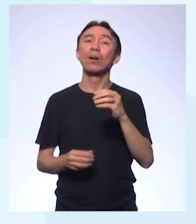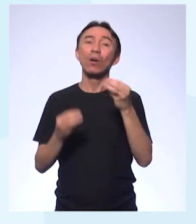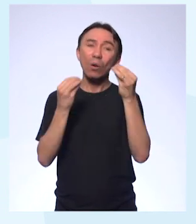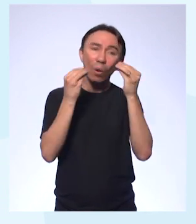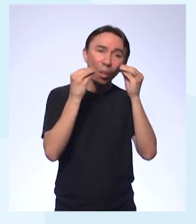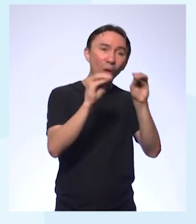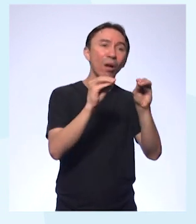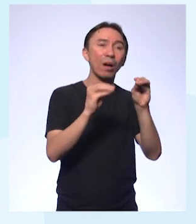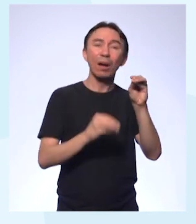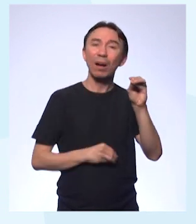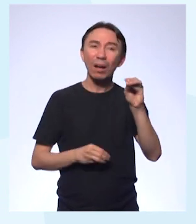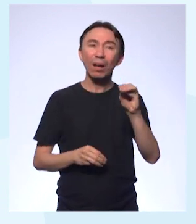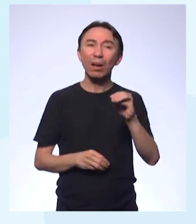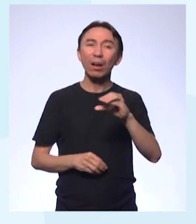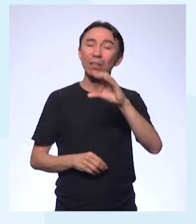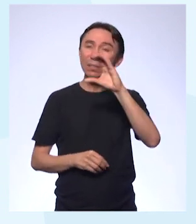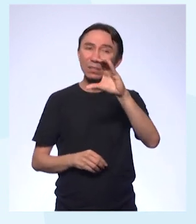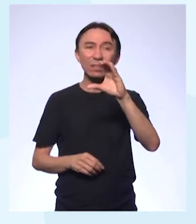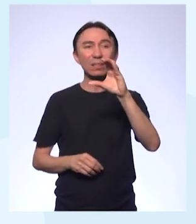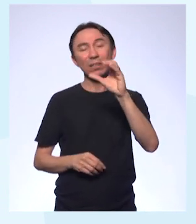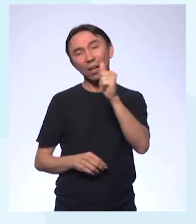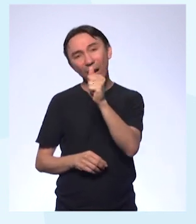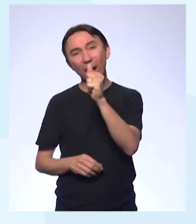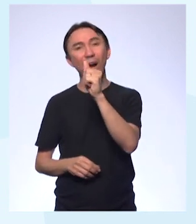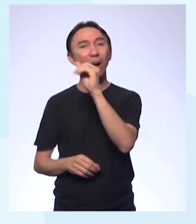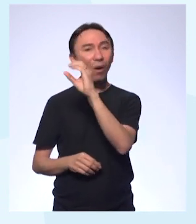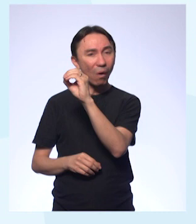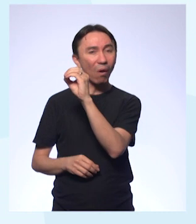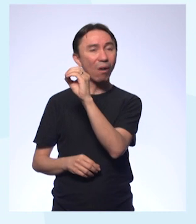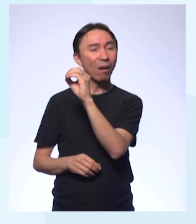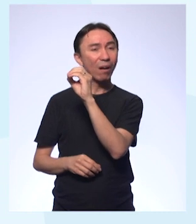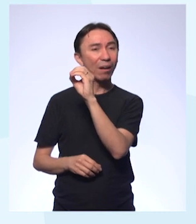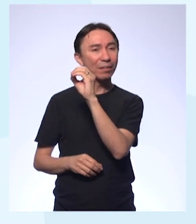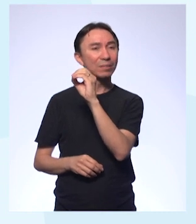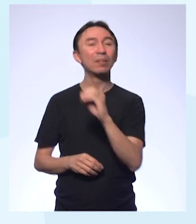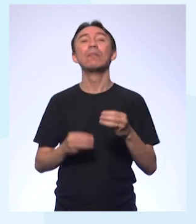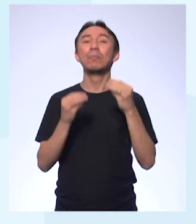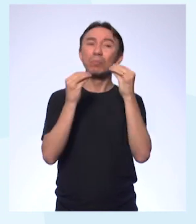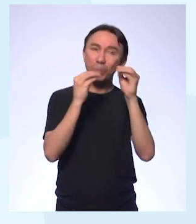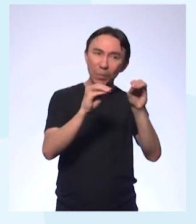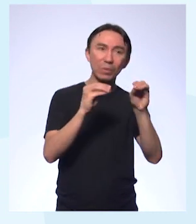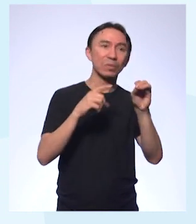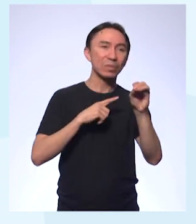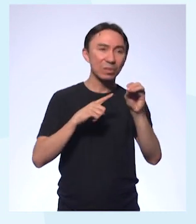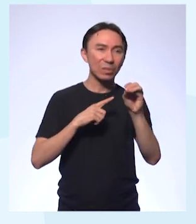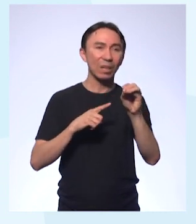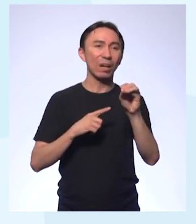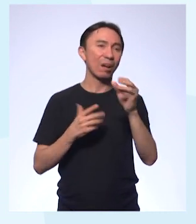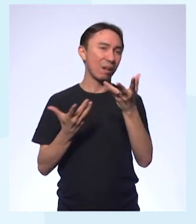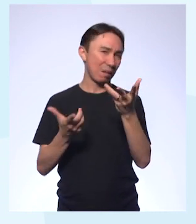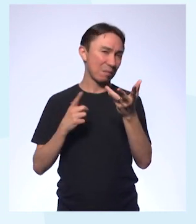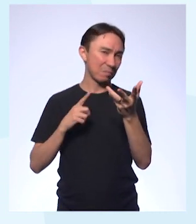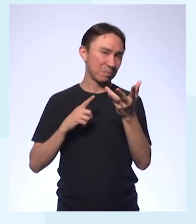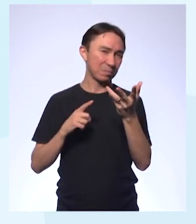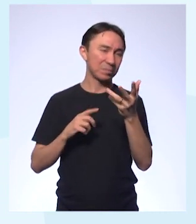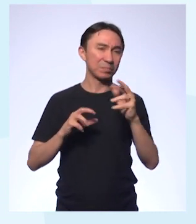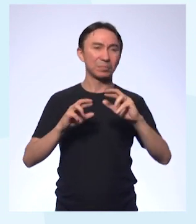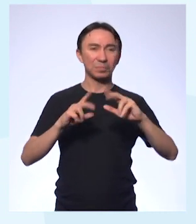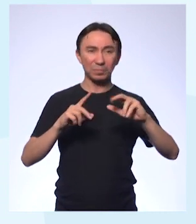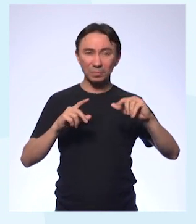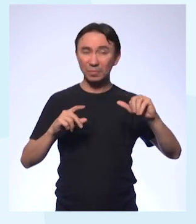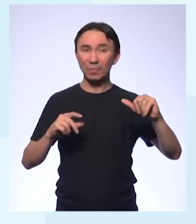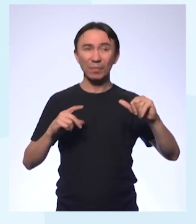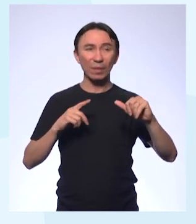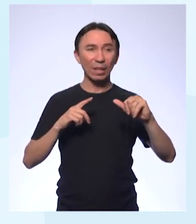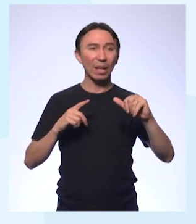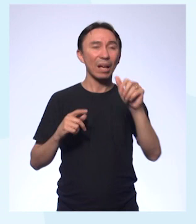cálcio que ele coloca nessa água. Então, aqui, ó, ele pôs aqui, ó, o sulfato de alumínio, lá. Na água, ele formou esse